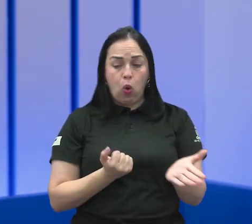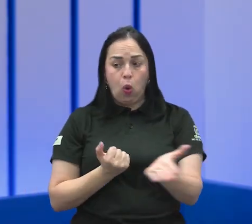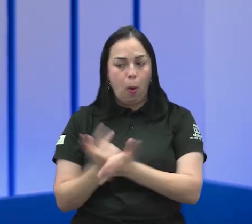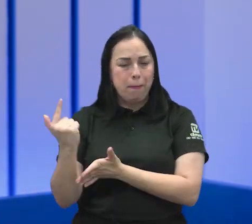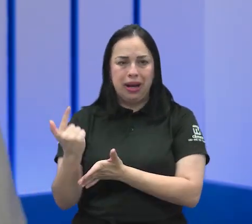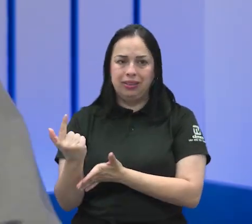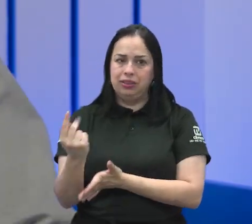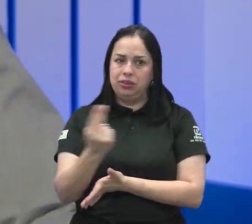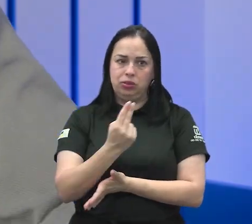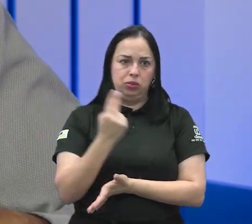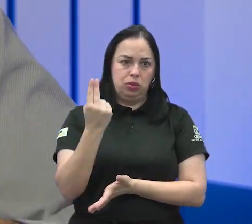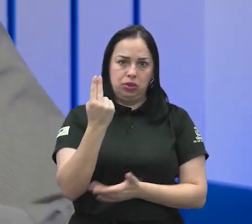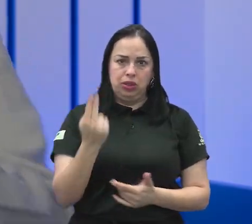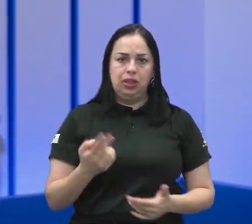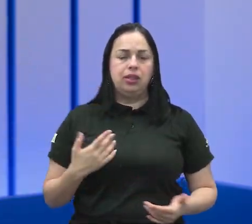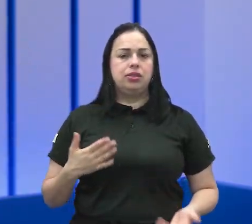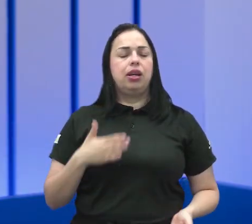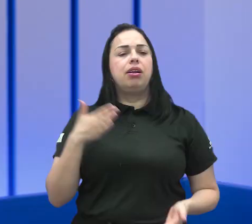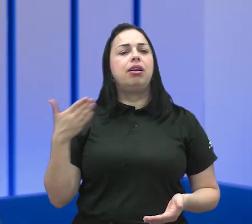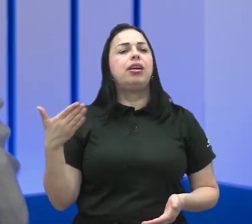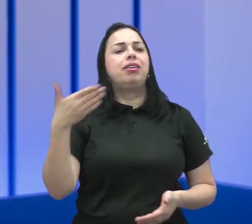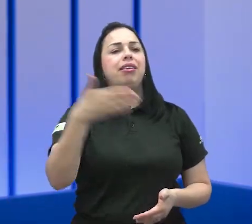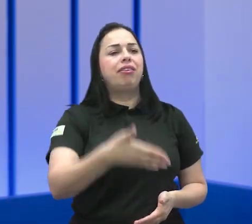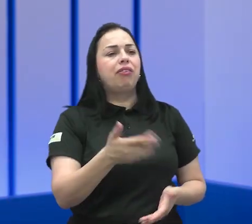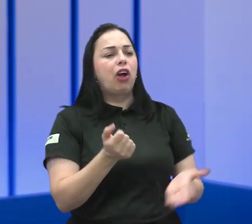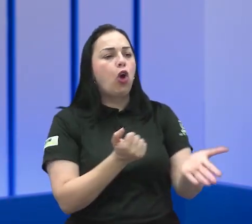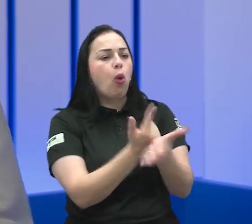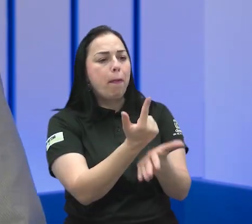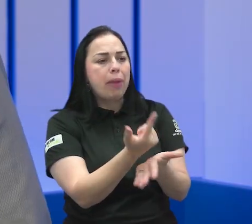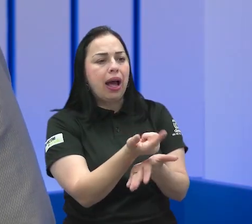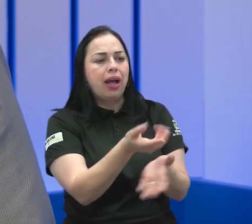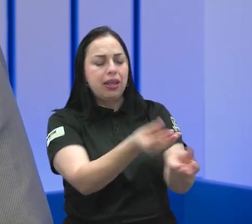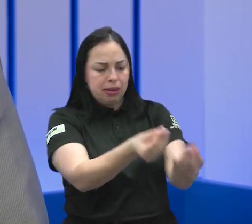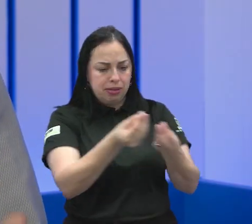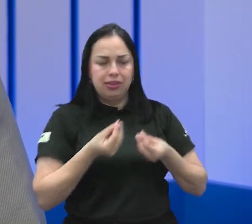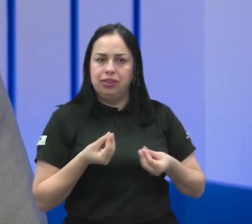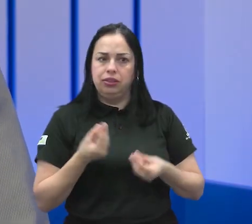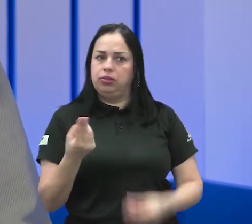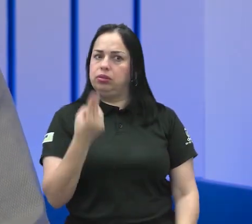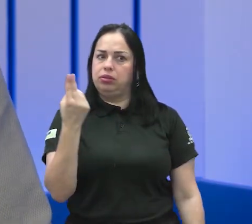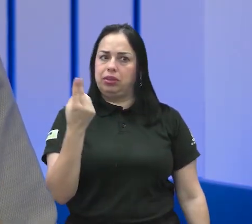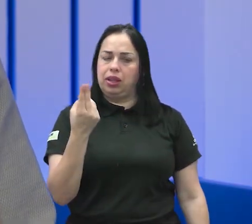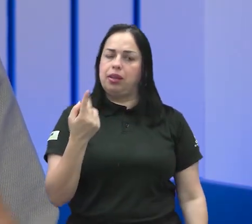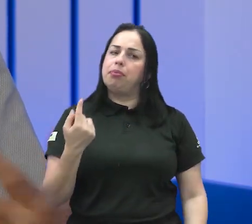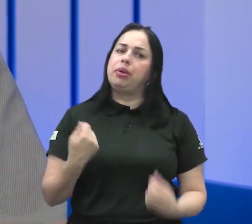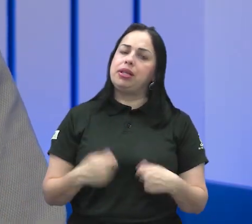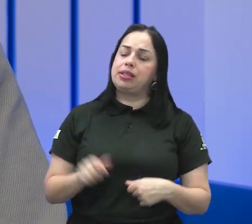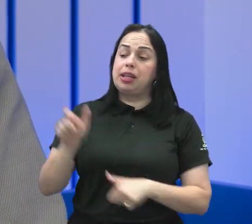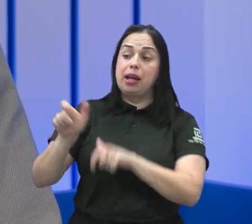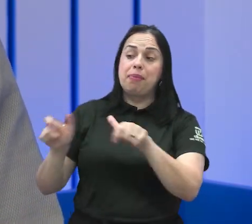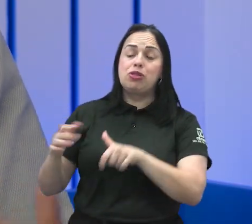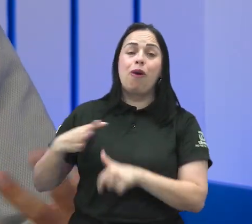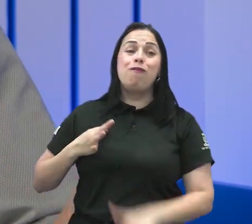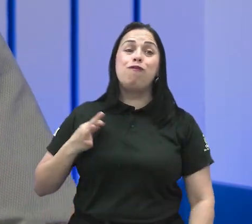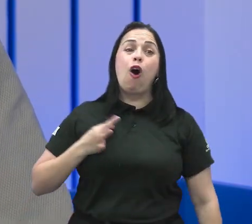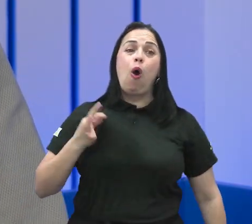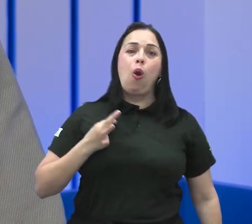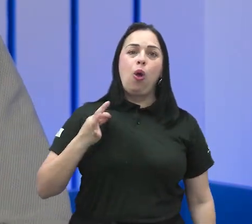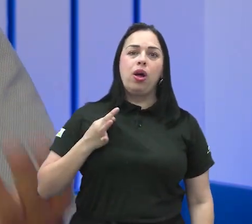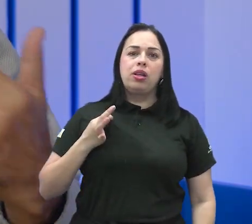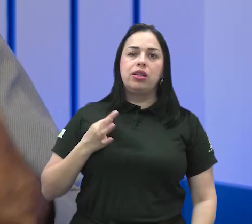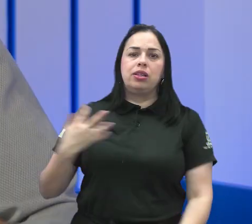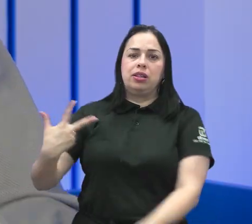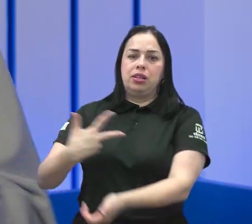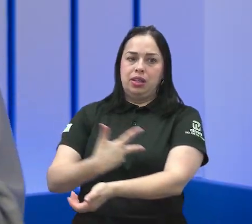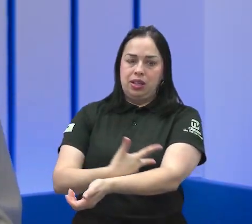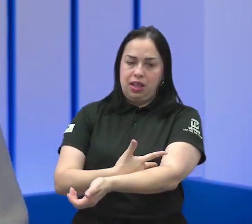o sangue, igual você falou. Não existe você ir lá e comprar o sangue como um produto. Não existe. Você depende da boa vontade de uma pessoa